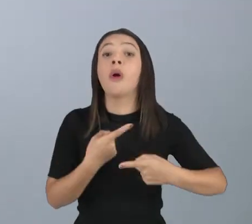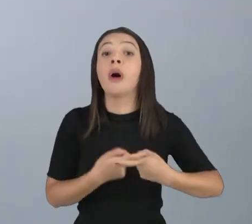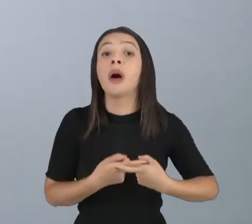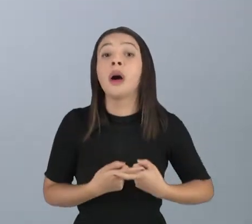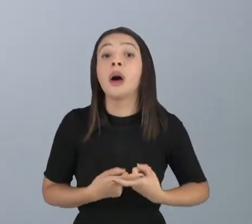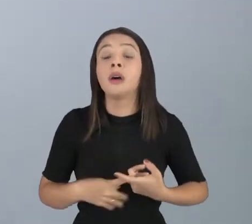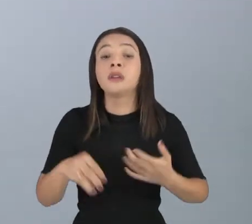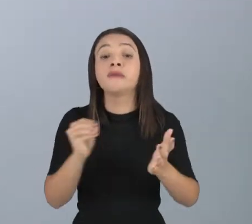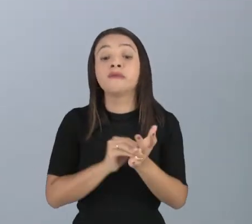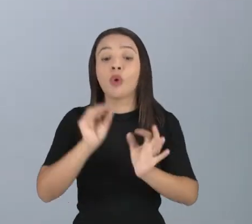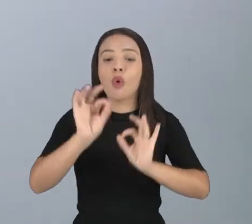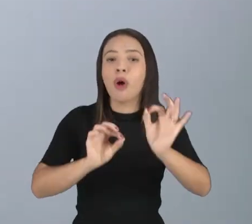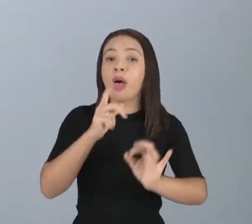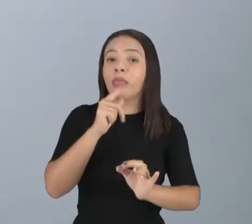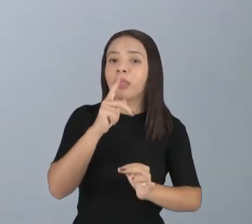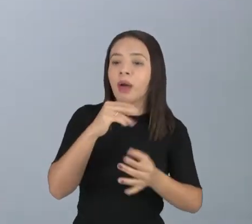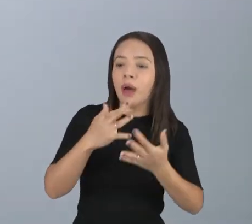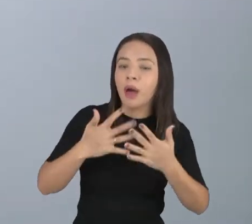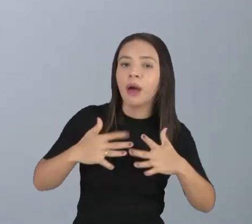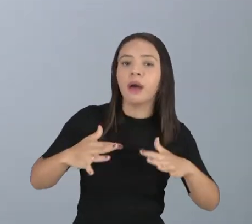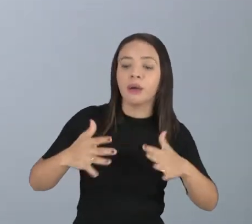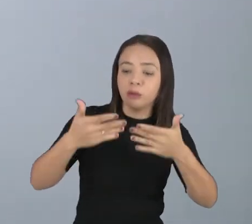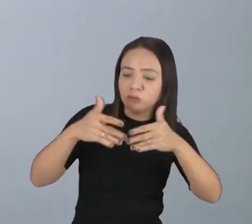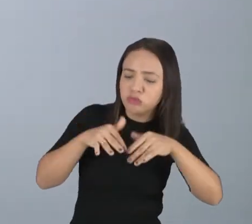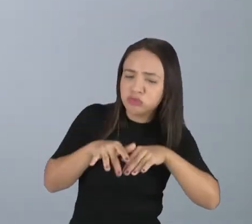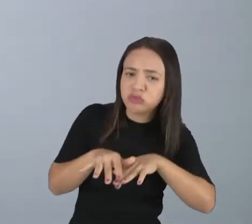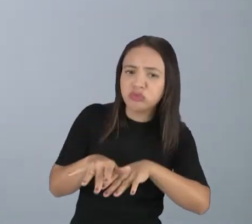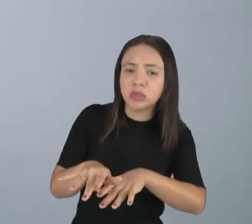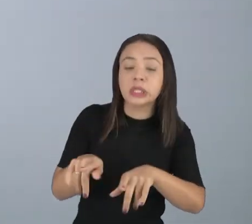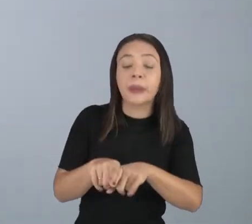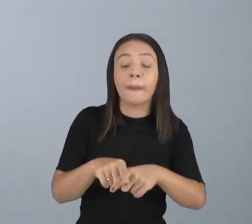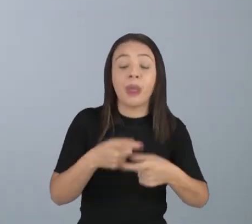básico, né? Aumento da violência.